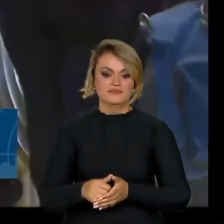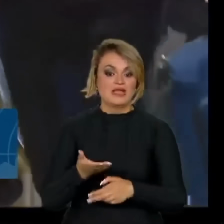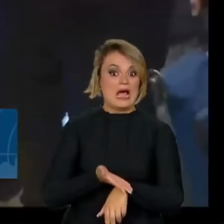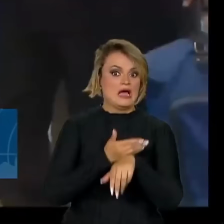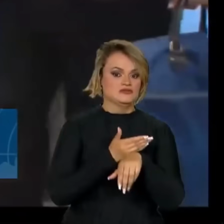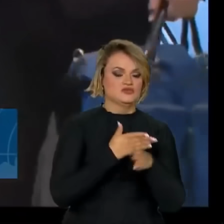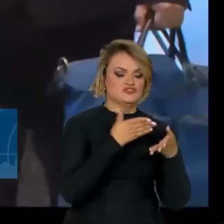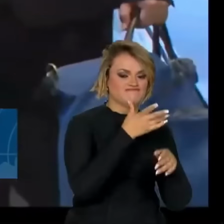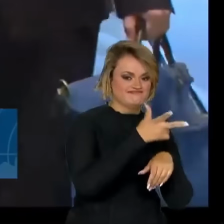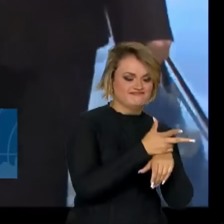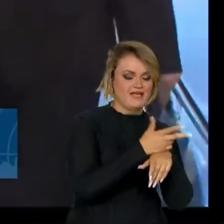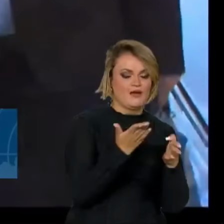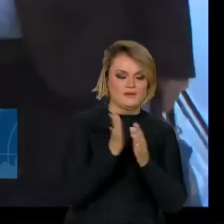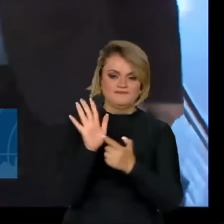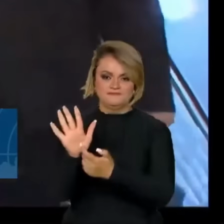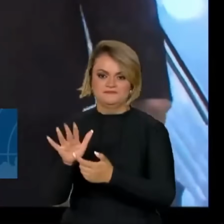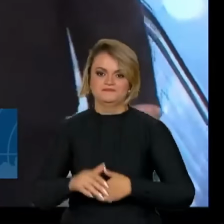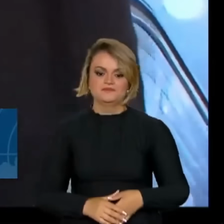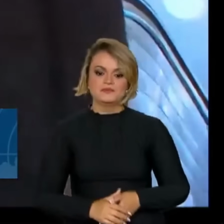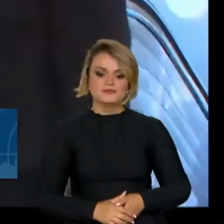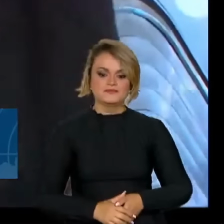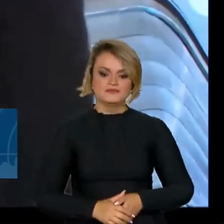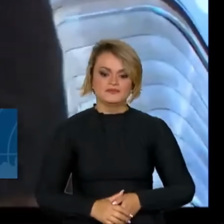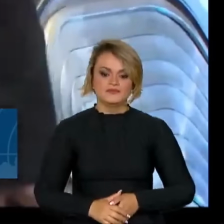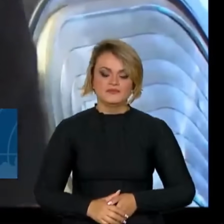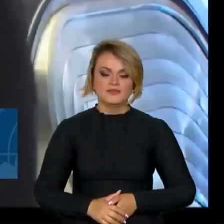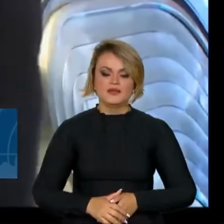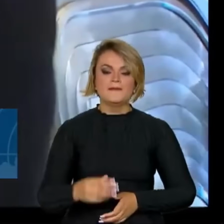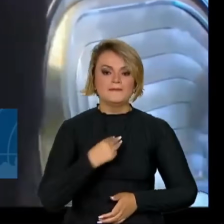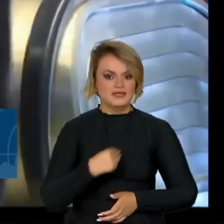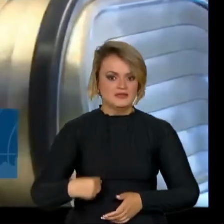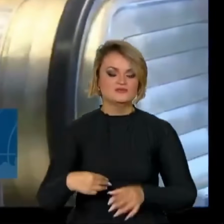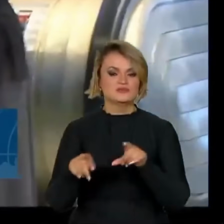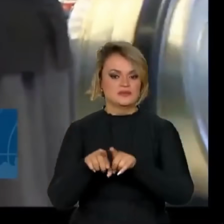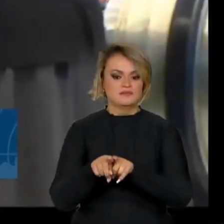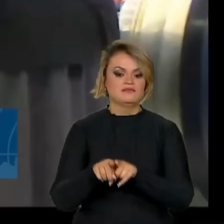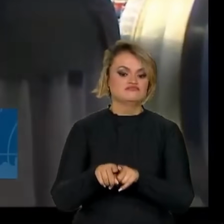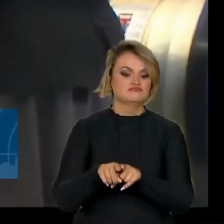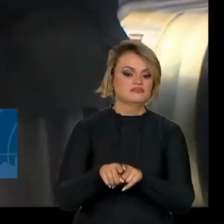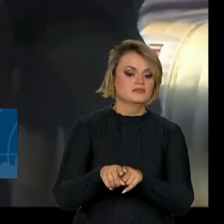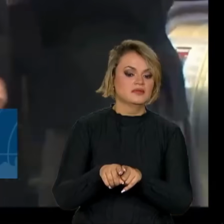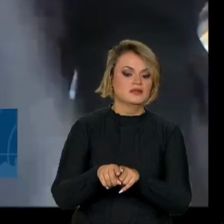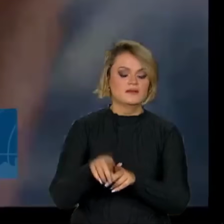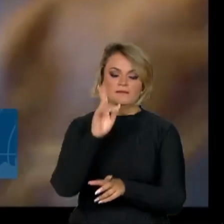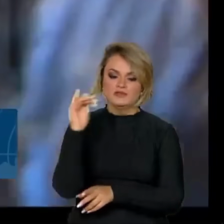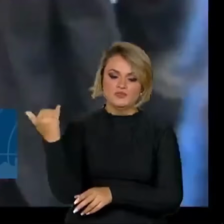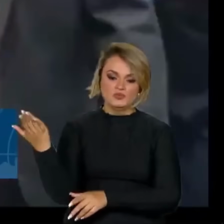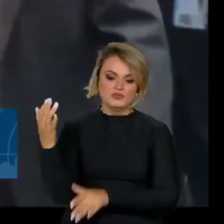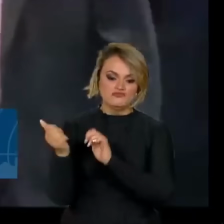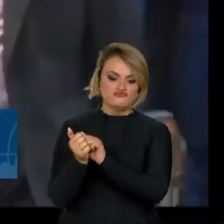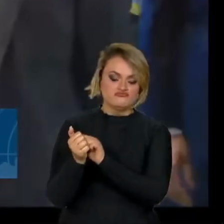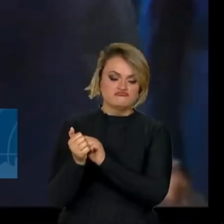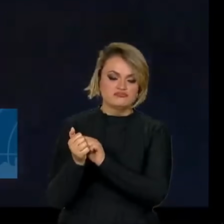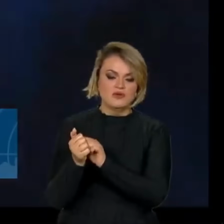verdade o que ele fala o que ele pensa é o contrário ele quer saber é do bem-estar dele e da família dele e eles estão muito ricos como todos os políticos afinal de contas